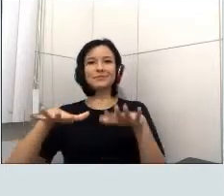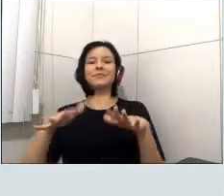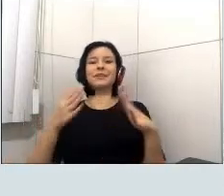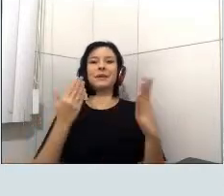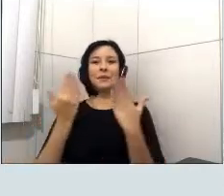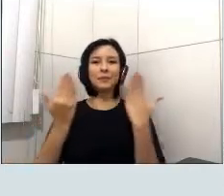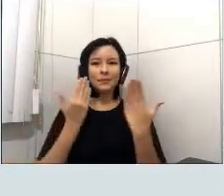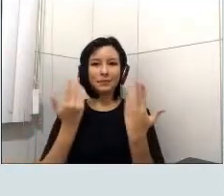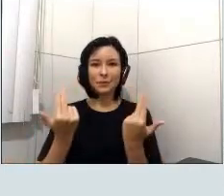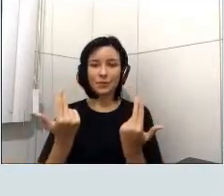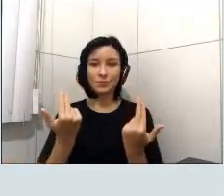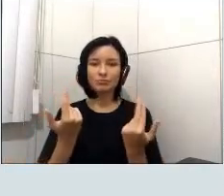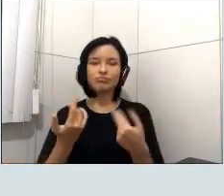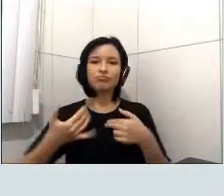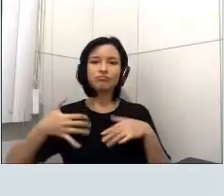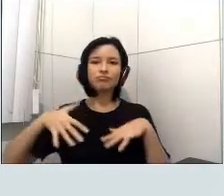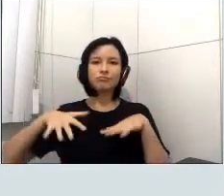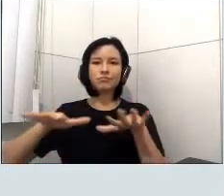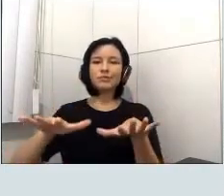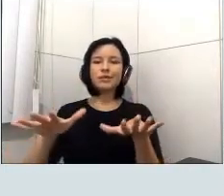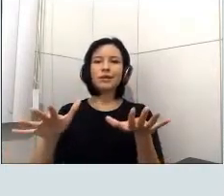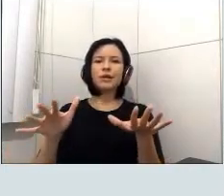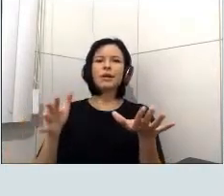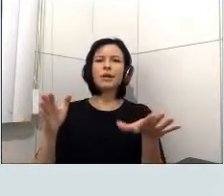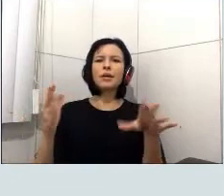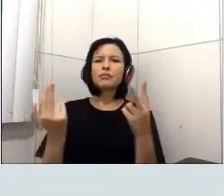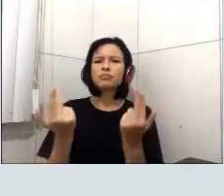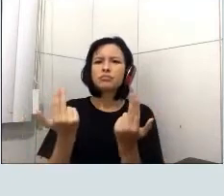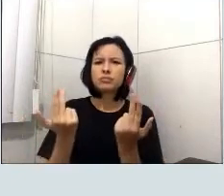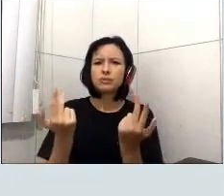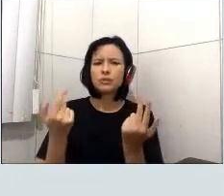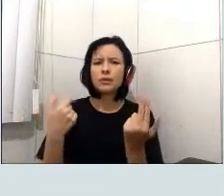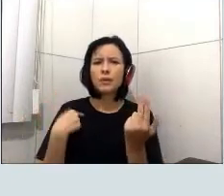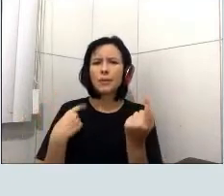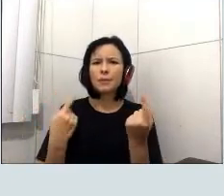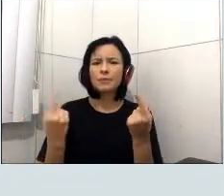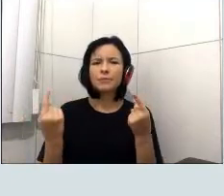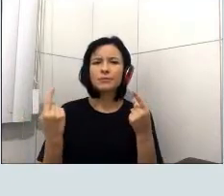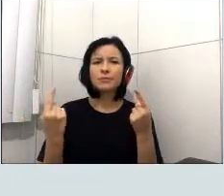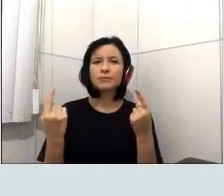Dois planos são coincidentes, ou concorrentes, no caso, é que ficou